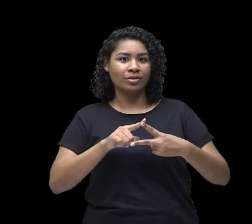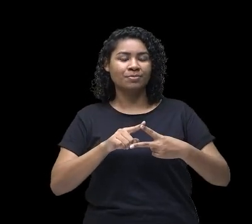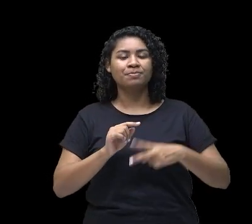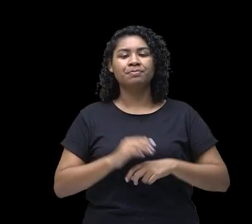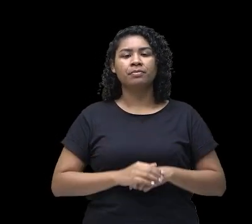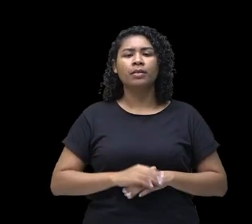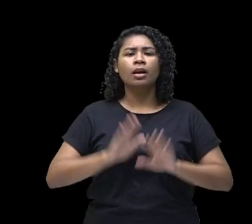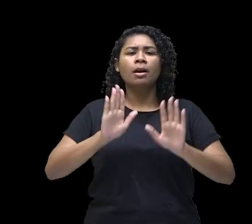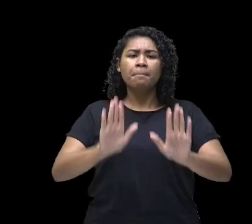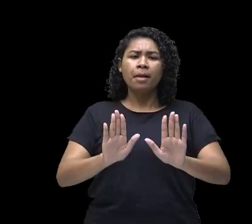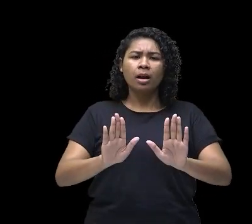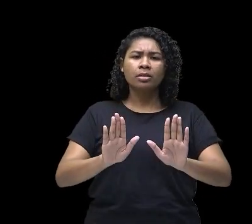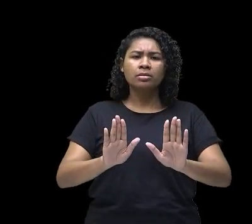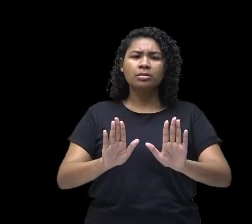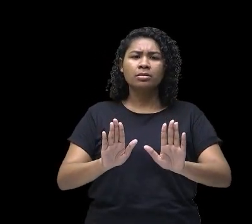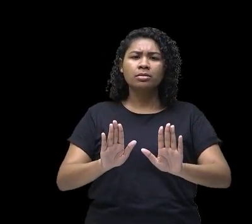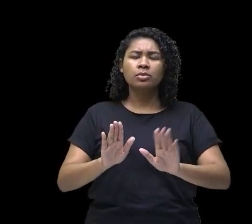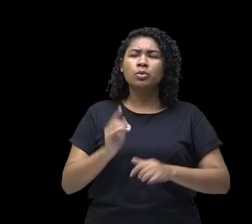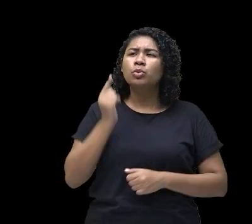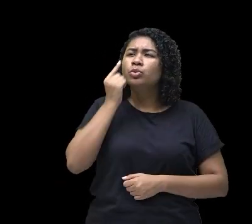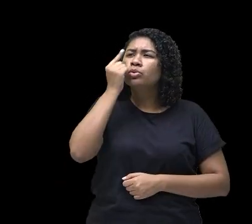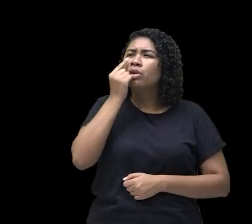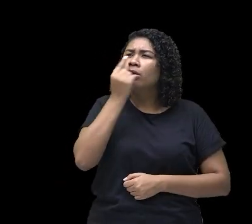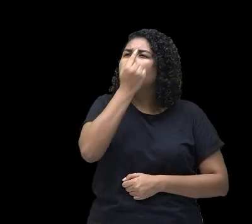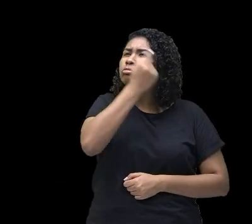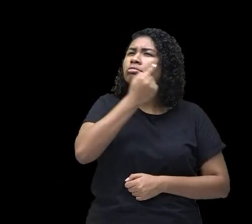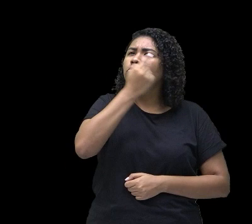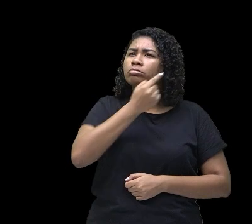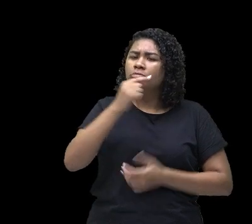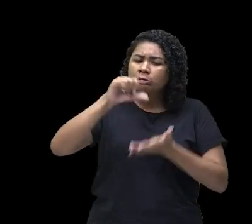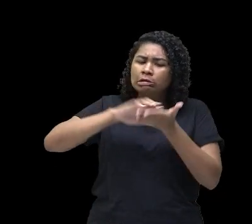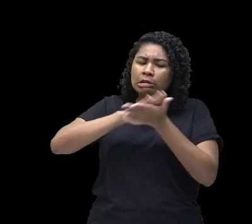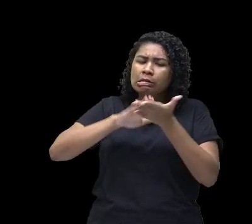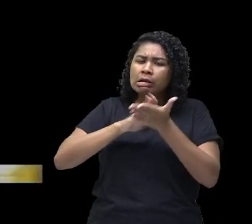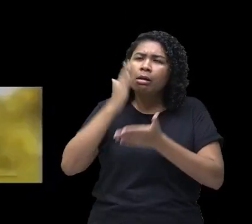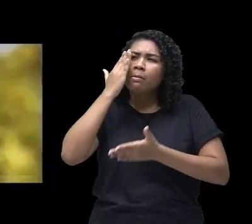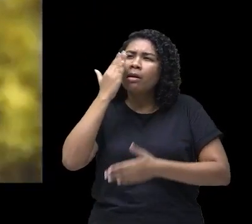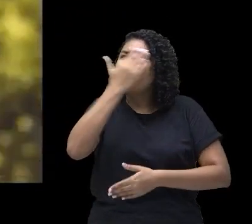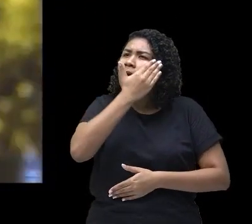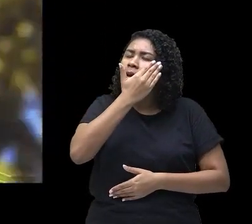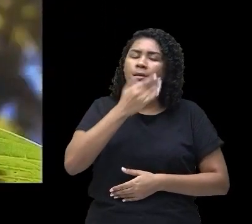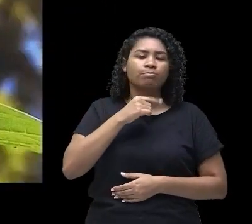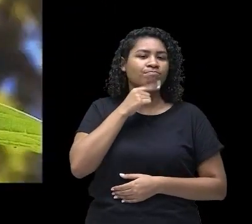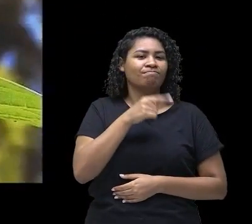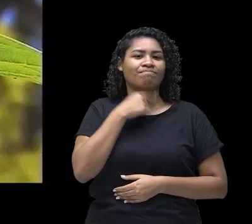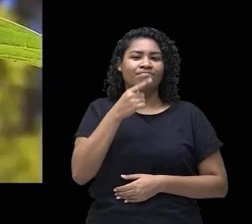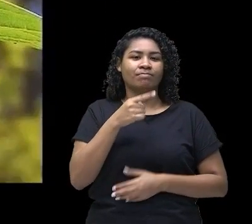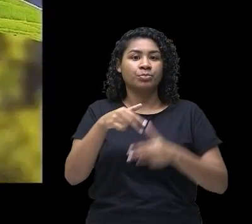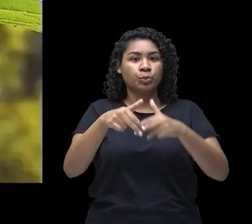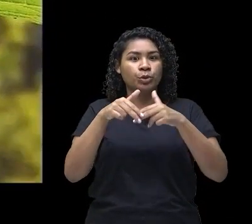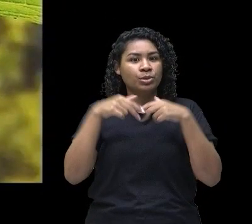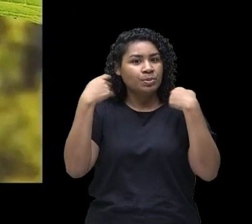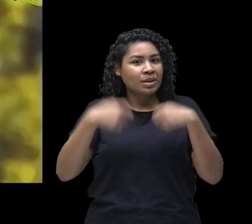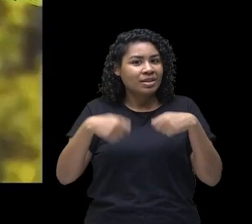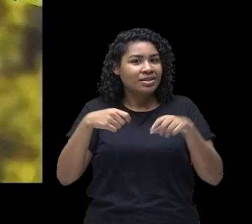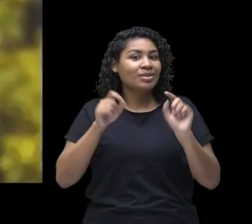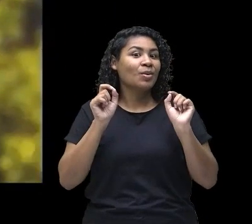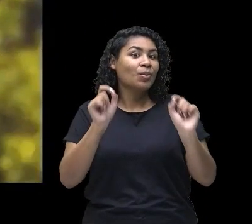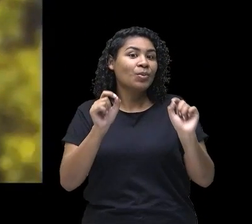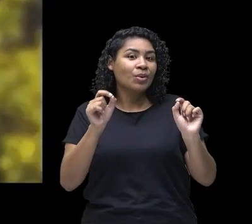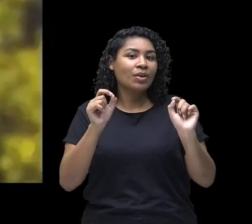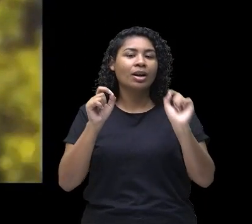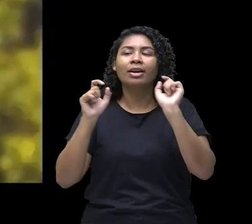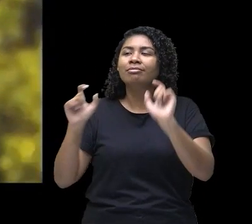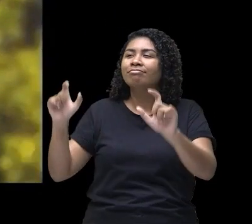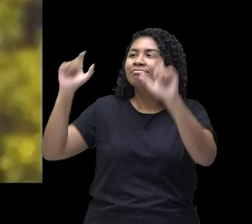nossos olhos? Nós não usamos roupas e nem creme nos olhos. Então, por isso, nós devemos usar óculos